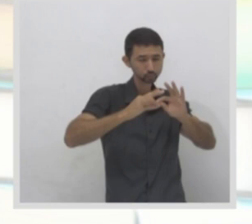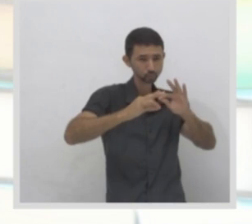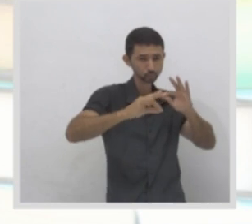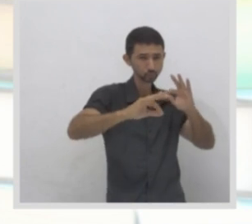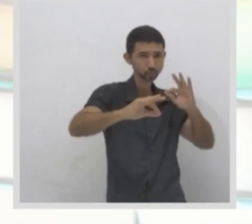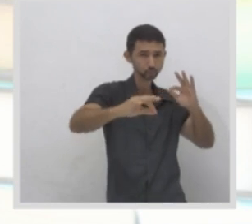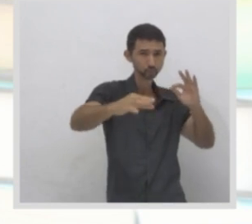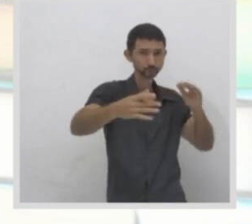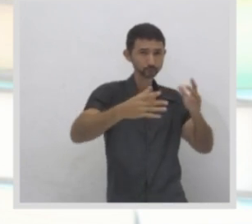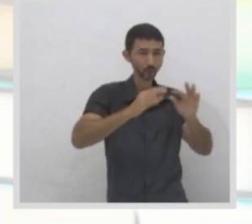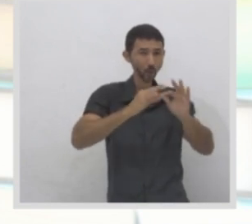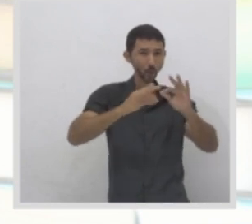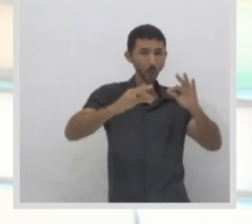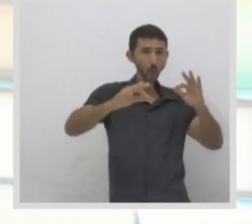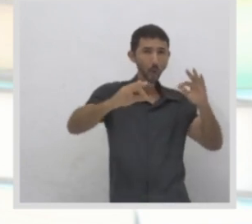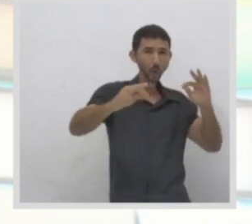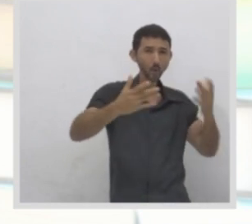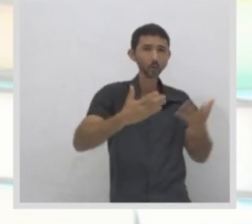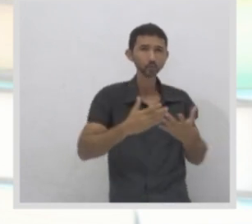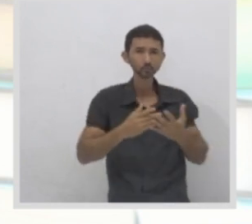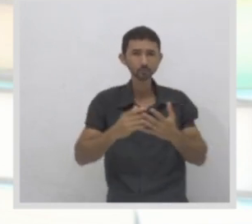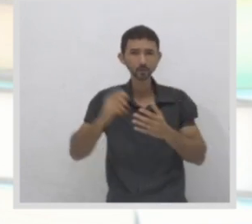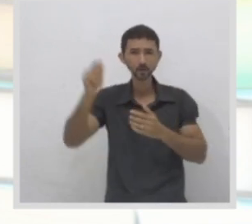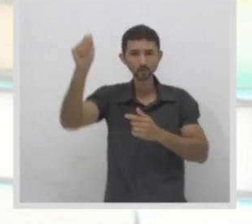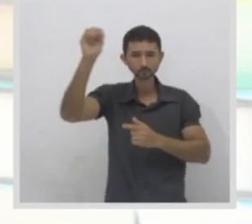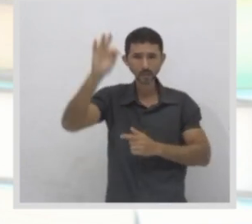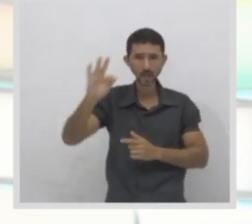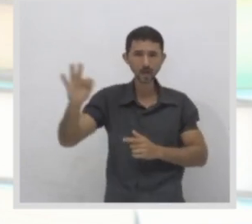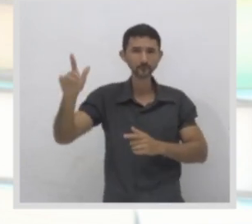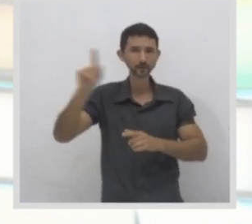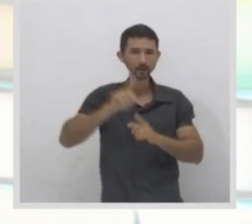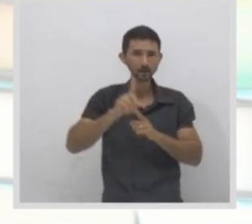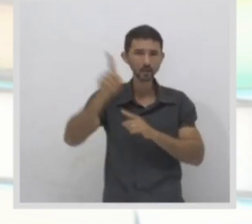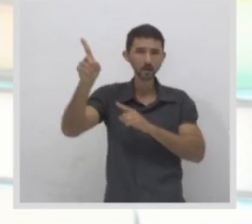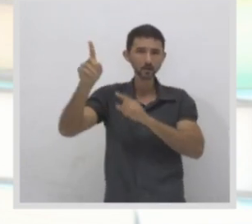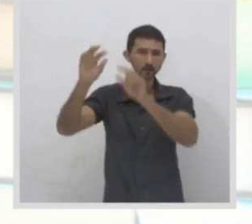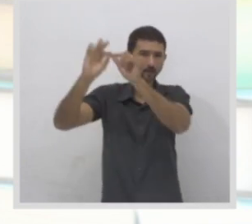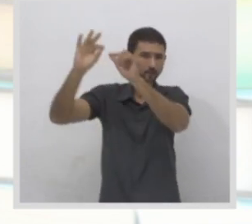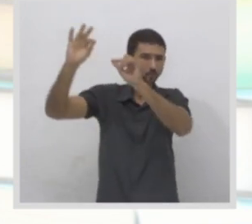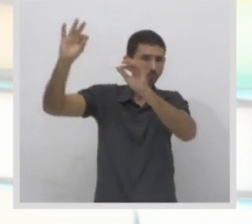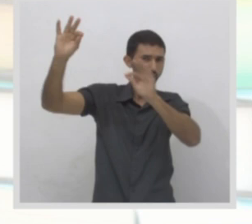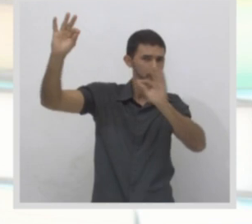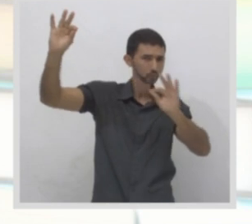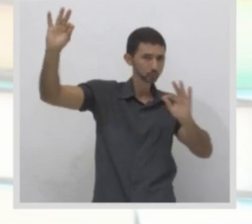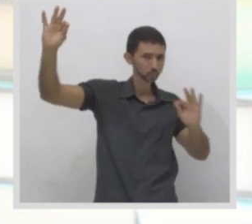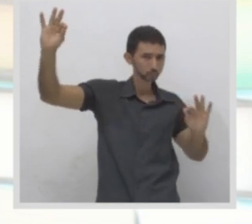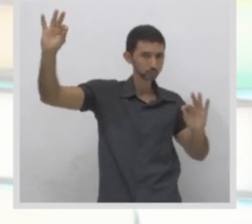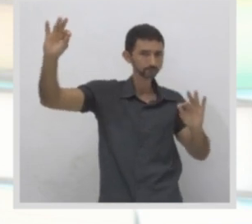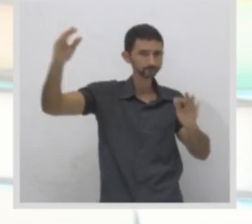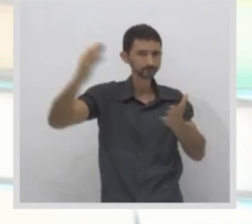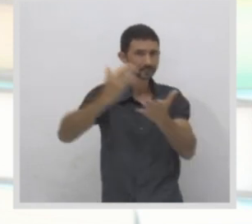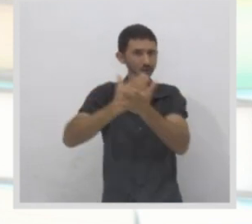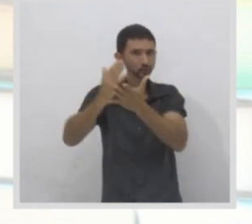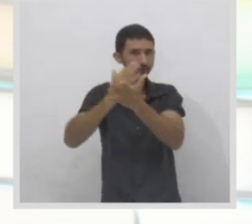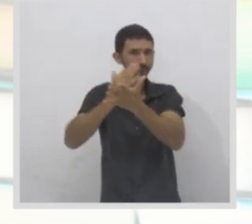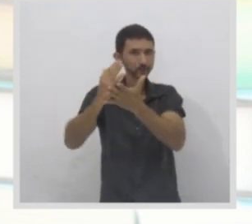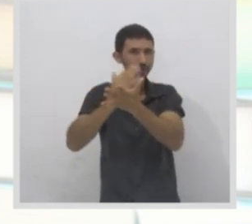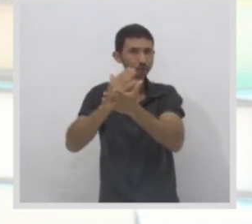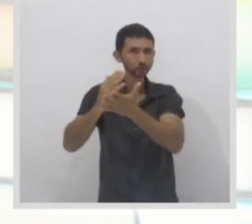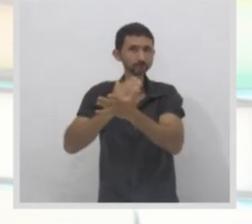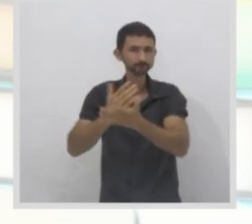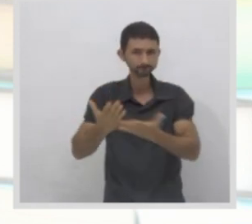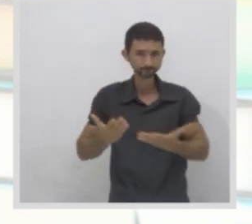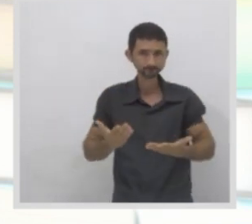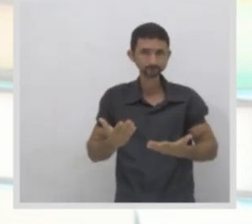do arquipélago de Cabo Verde, que fica ao norte do continente africano. Tá? Foi